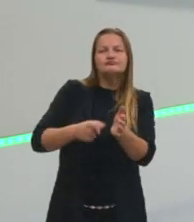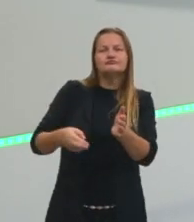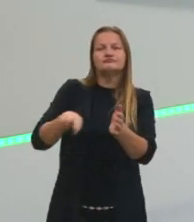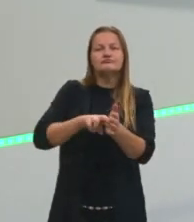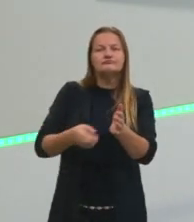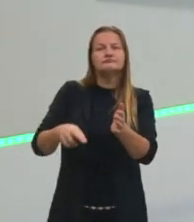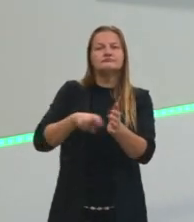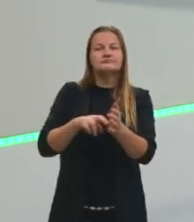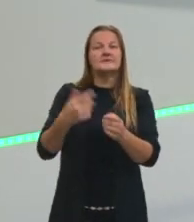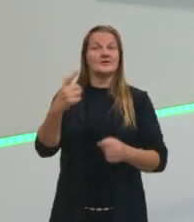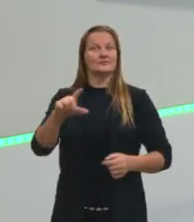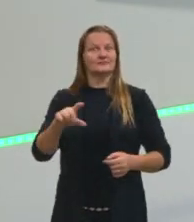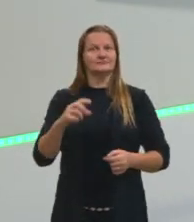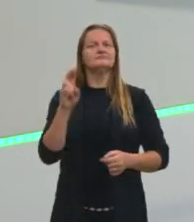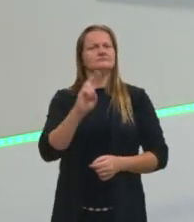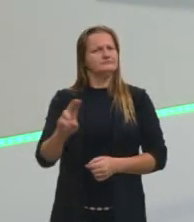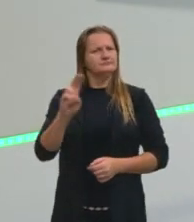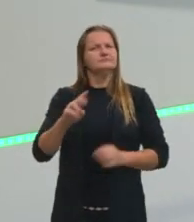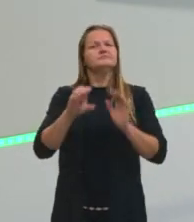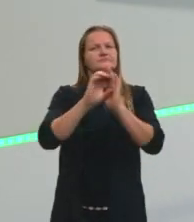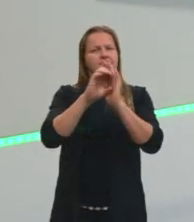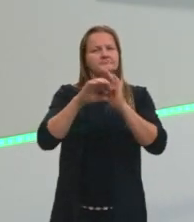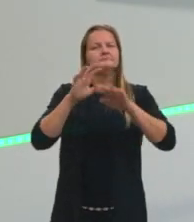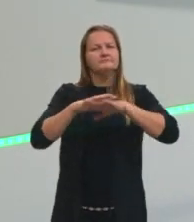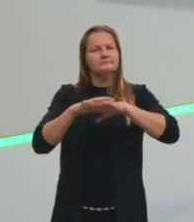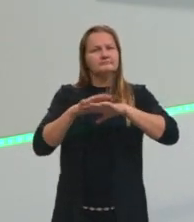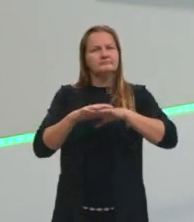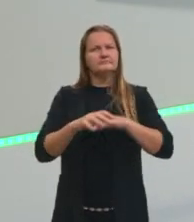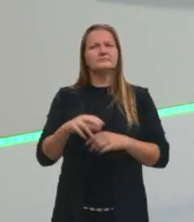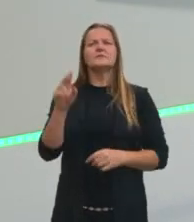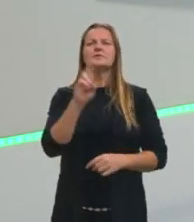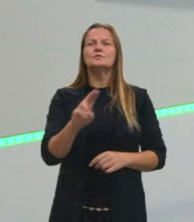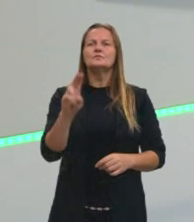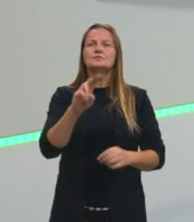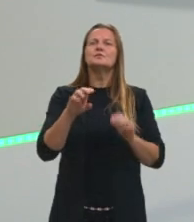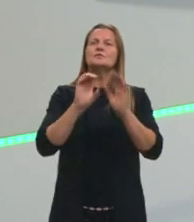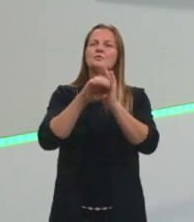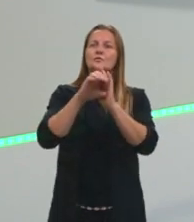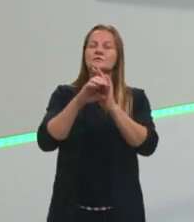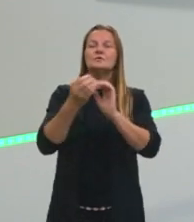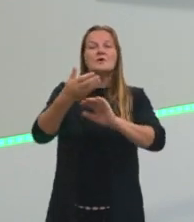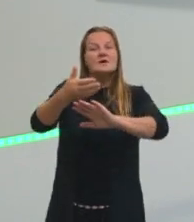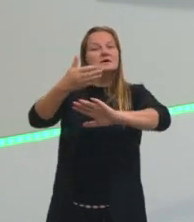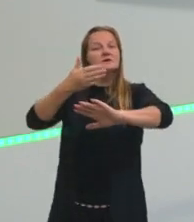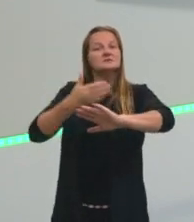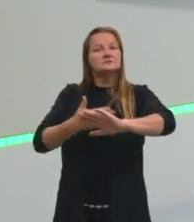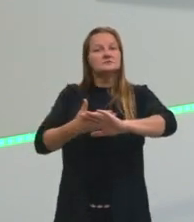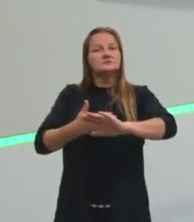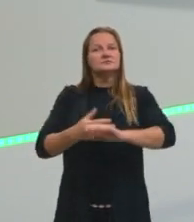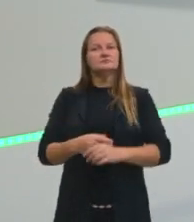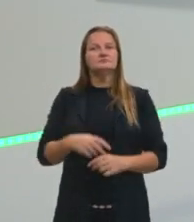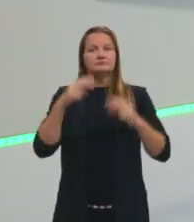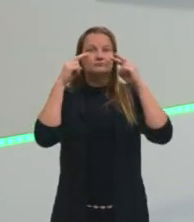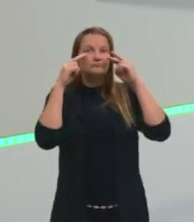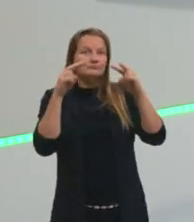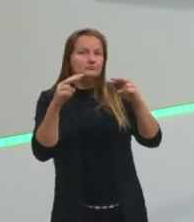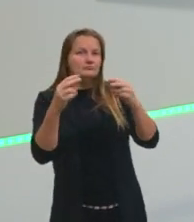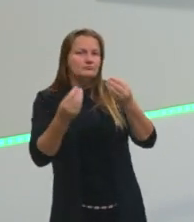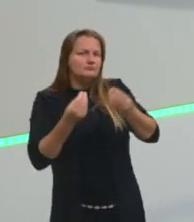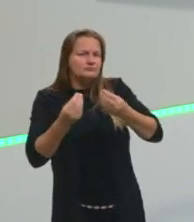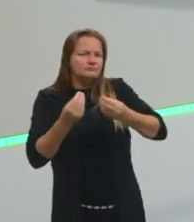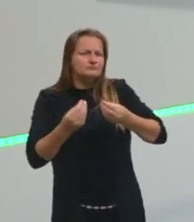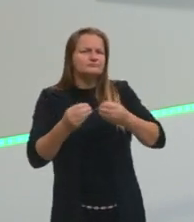nossas aulas a gente utilizar conceitos matemáticos a gente revisar conceitos antes de ver